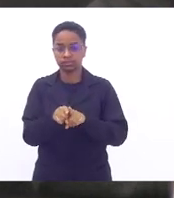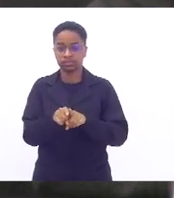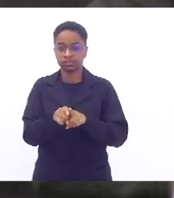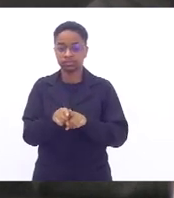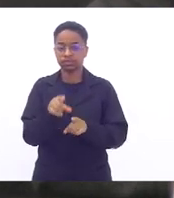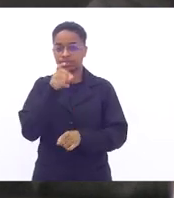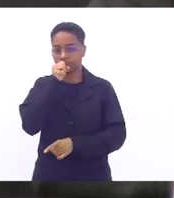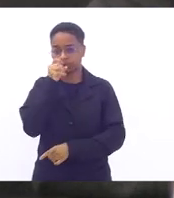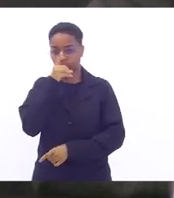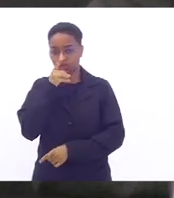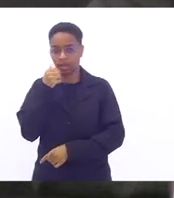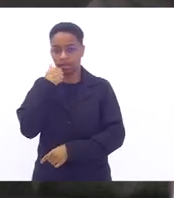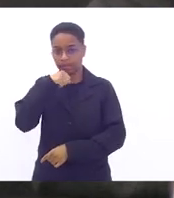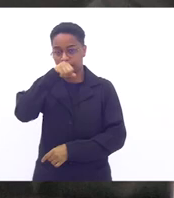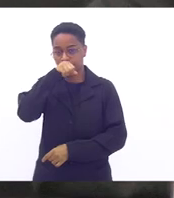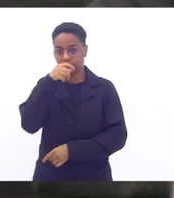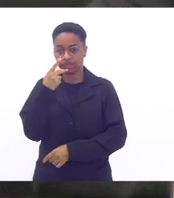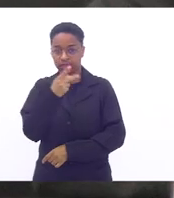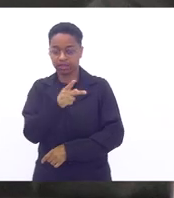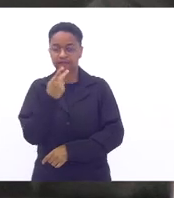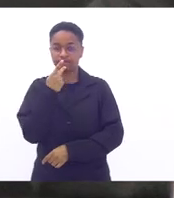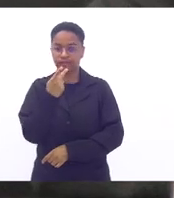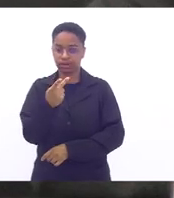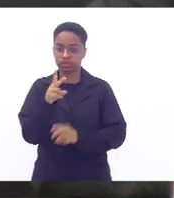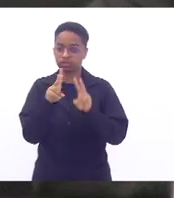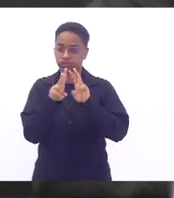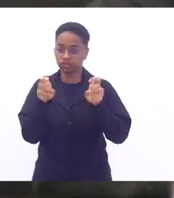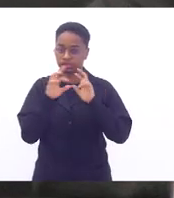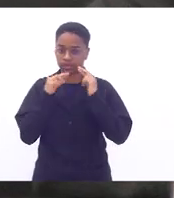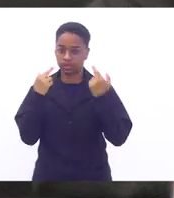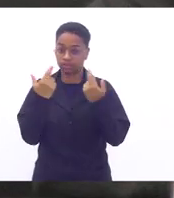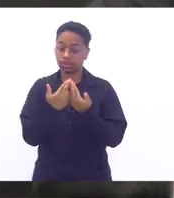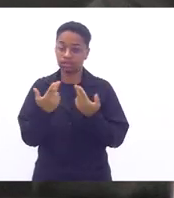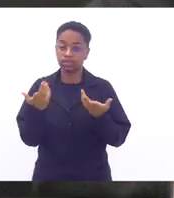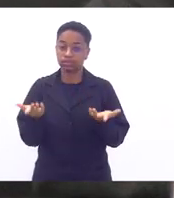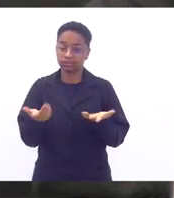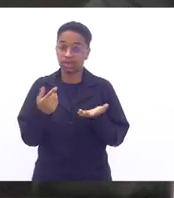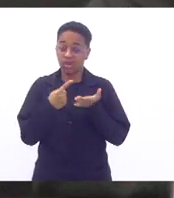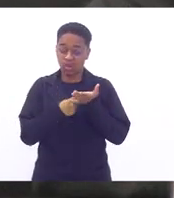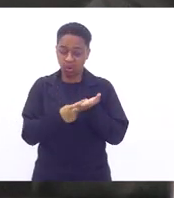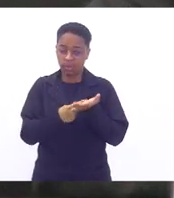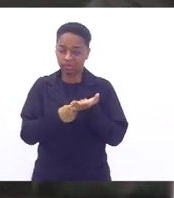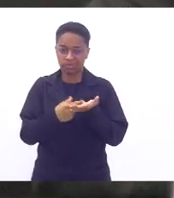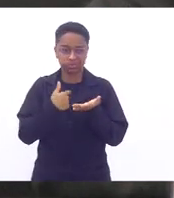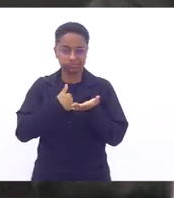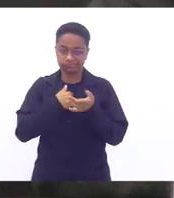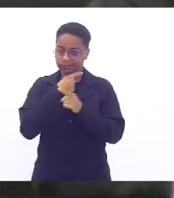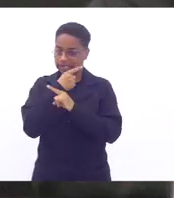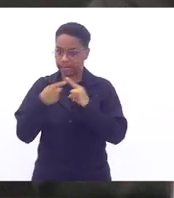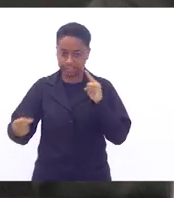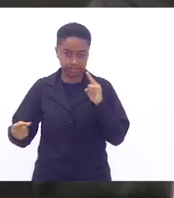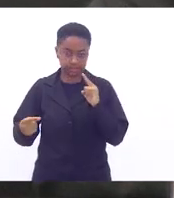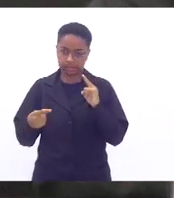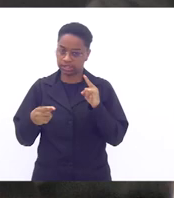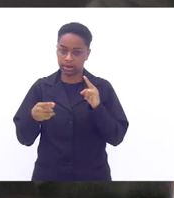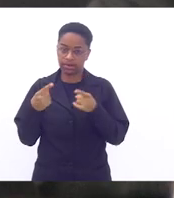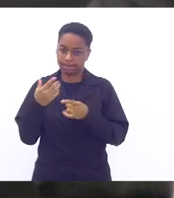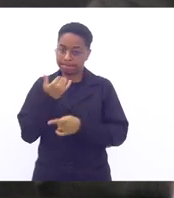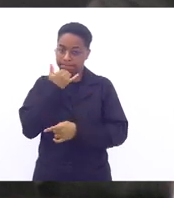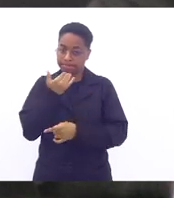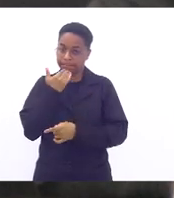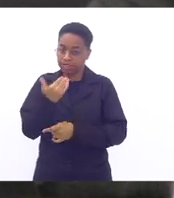a mãe dele falando sobre essa audiência e eu desmarquei tudo pedir perdão as pessoas que eu tinha marcado